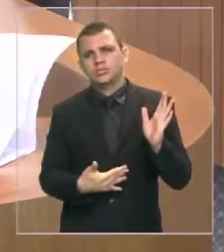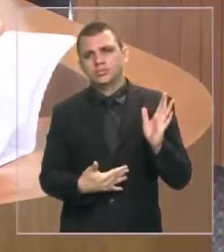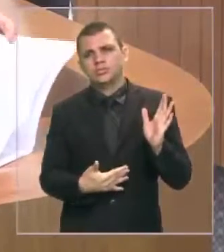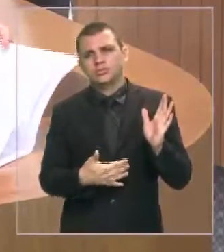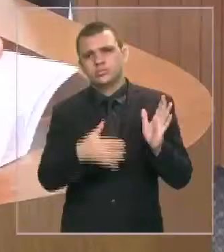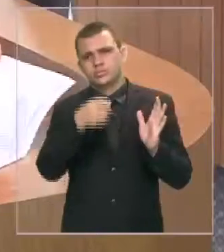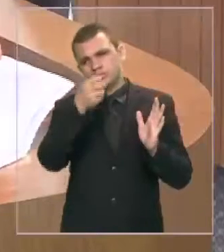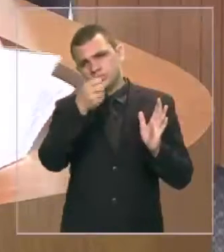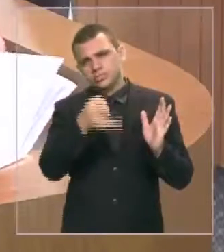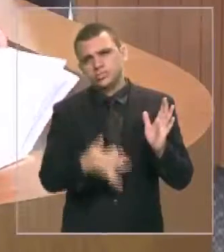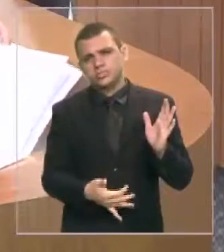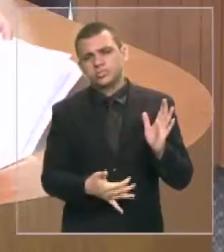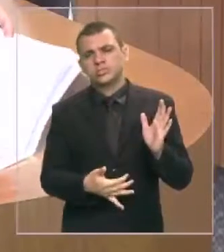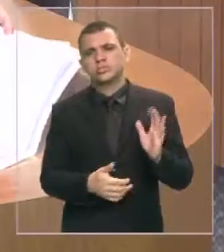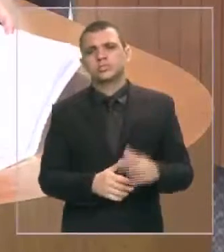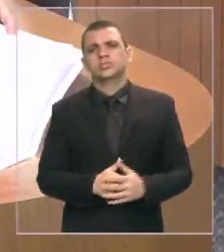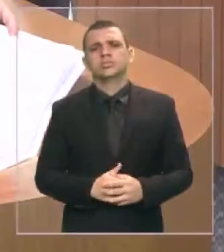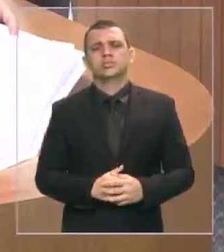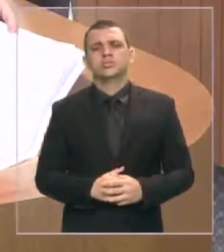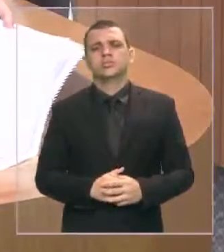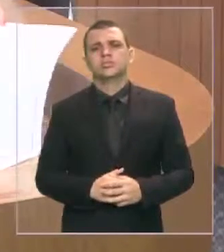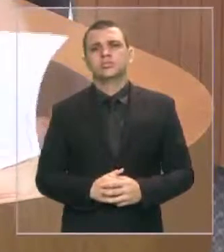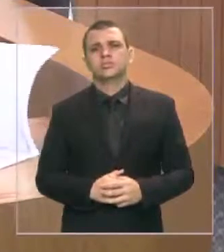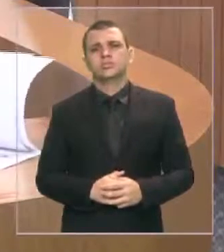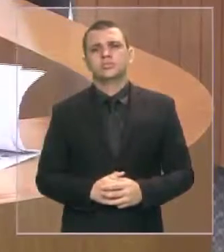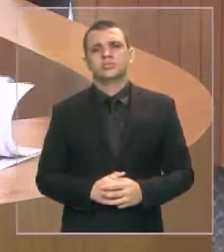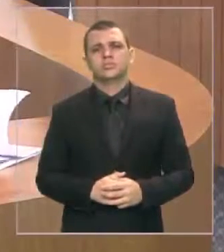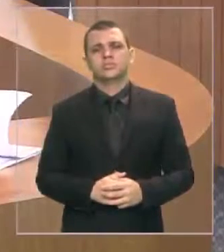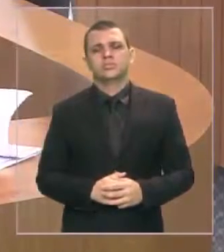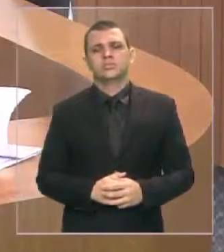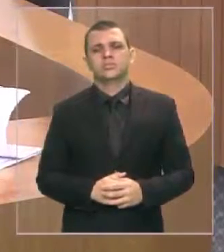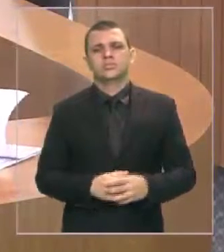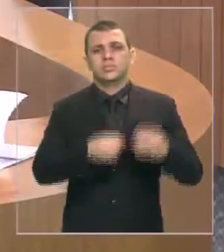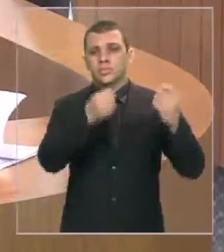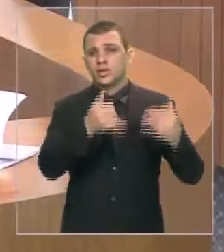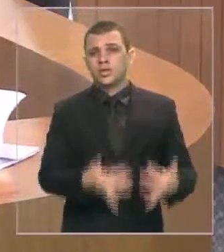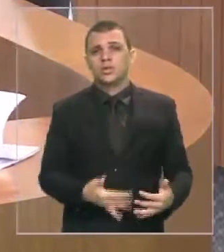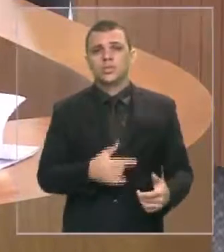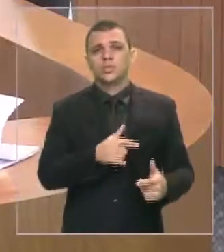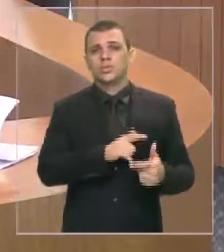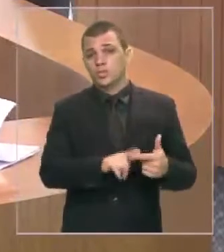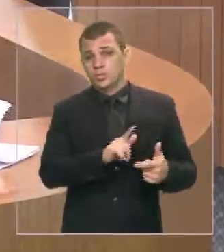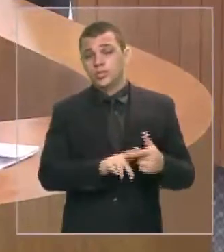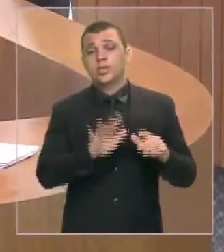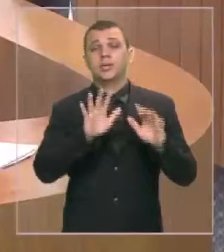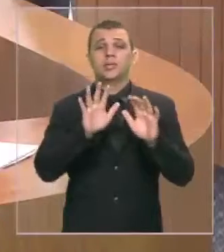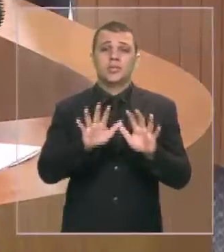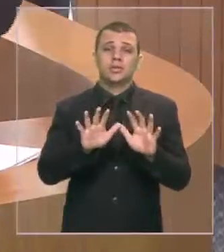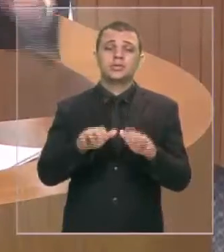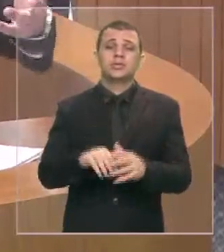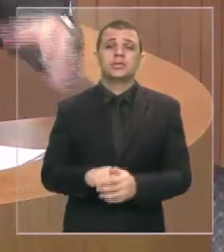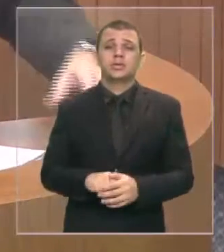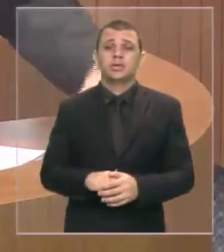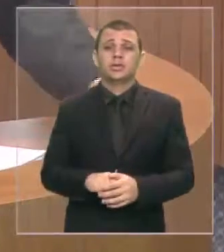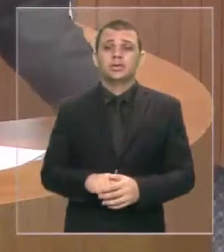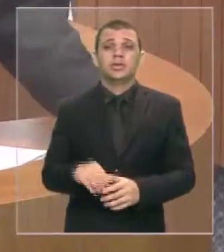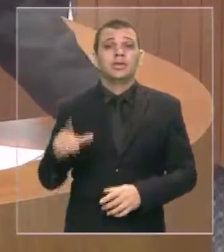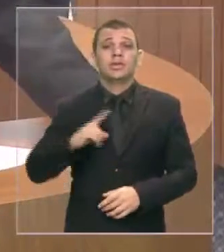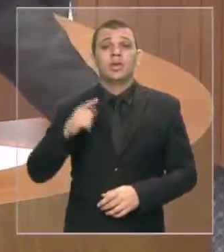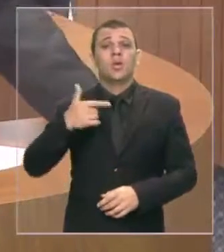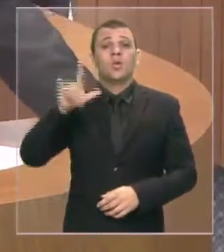uma pequena explicação da situação. Mas e as outras 30